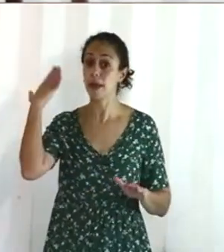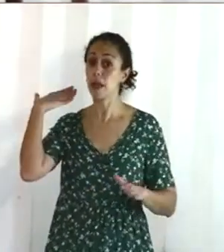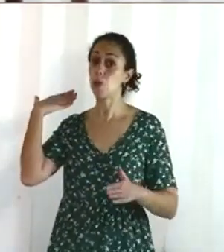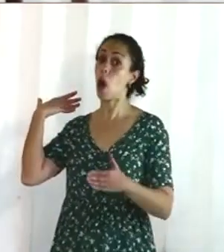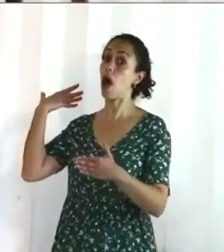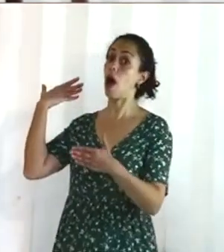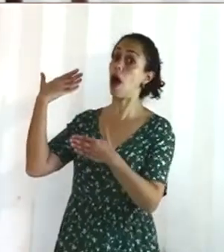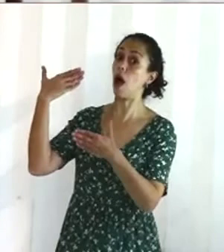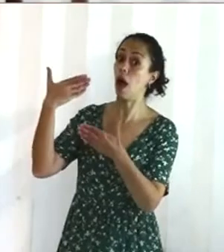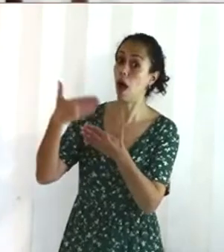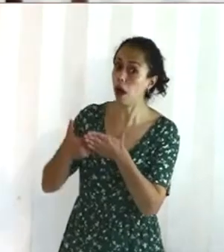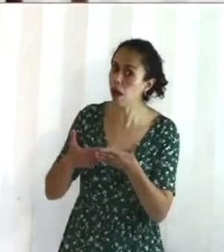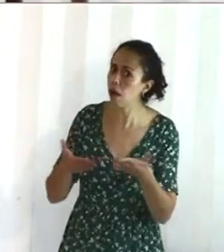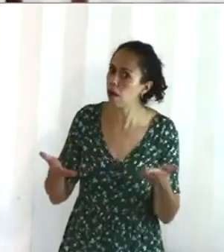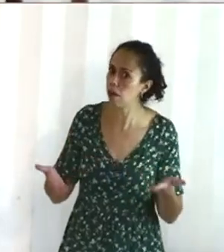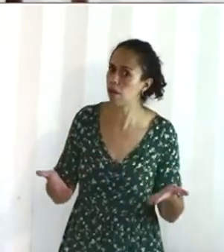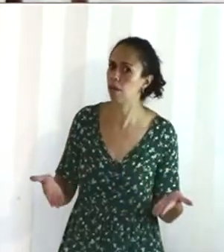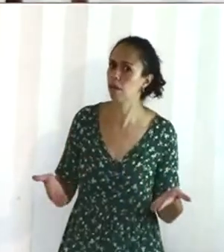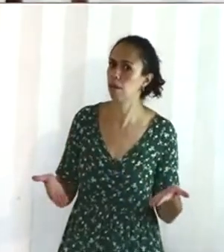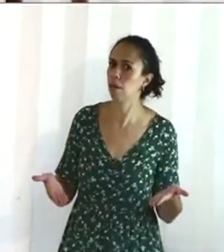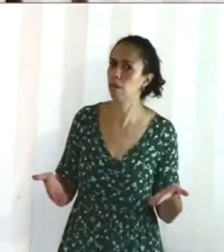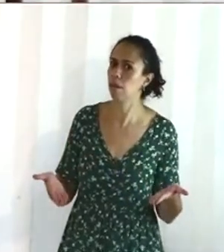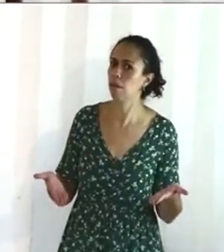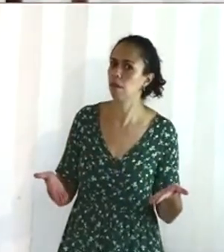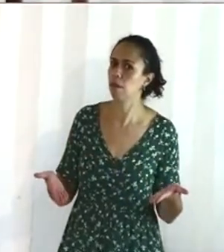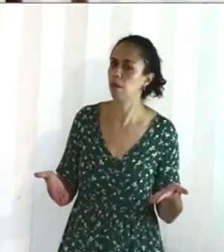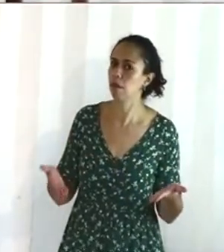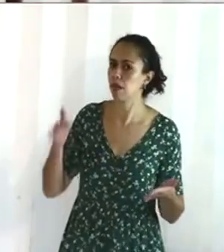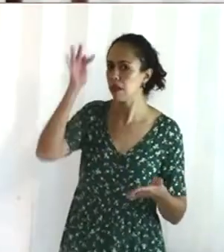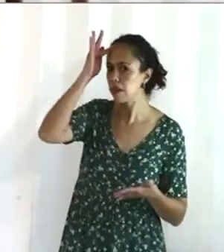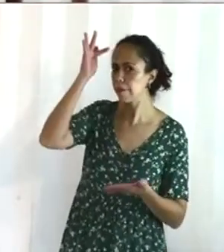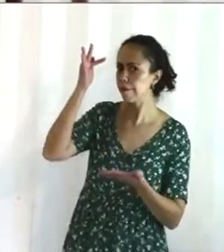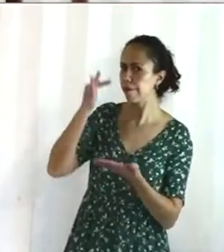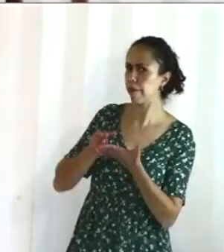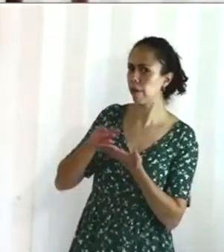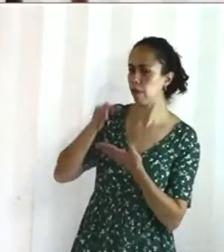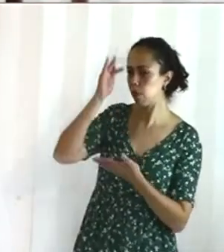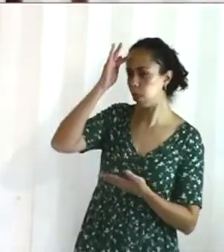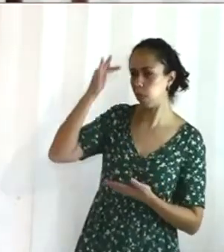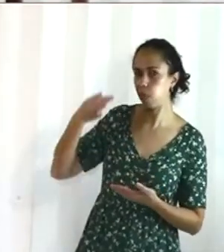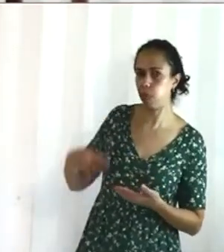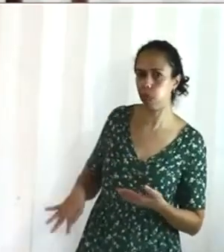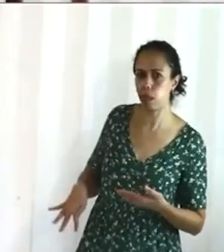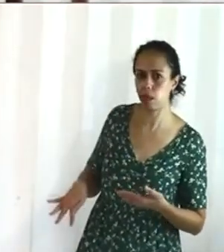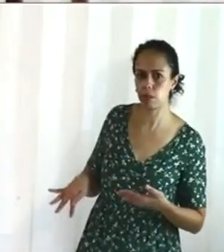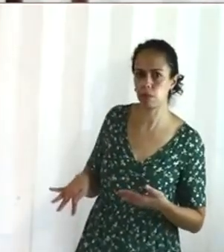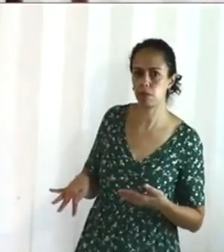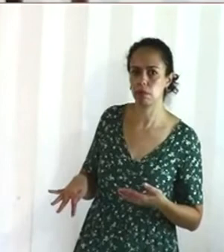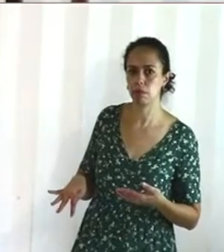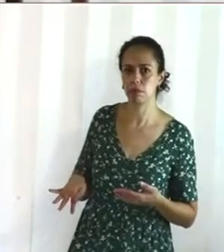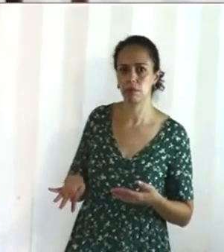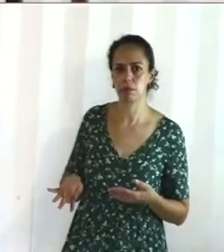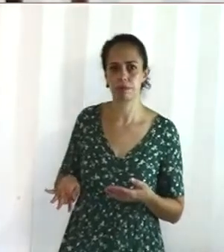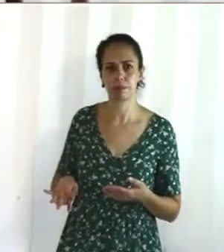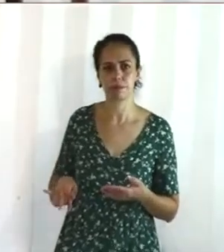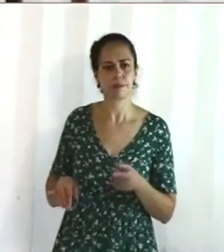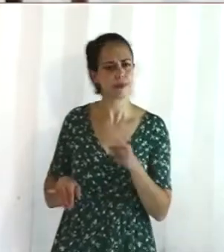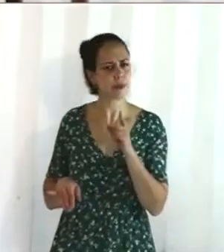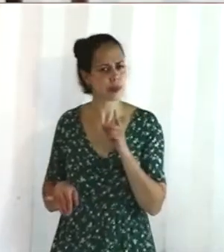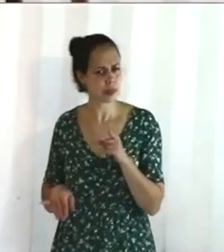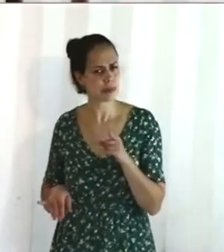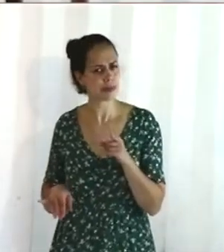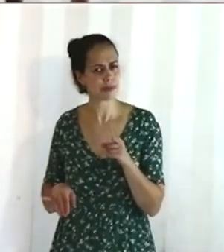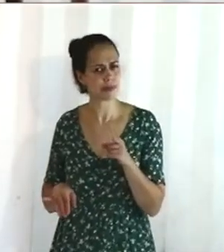colocando outras coisas no lugar da vida. Se você quer entender